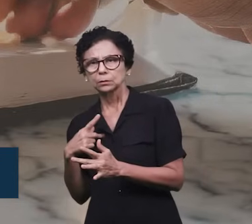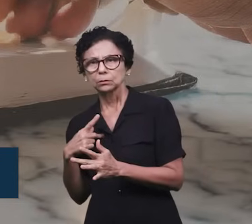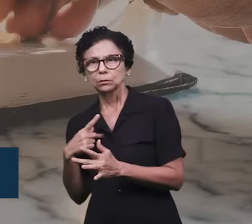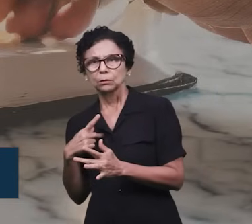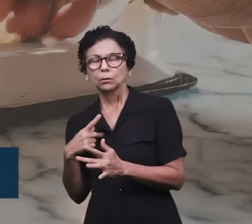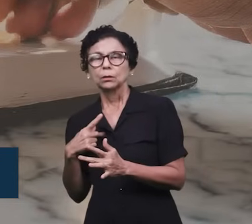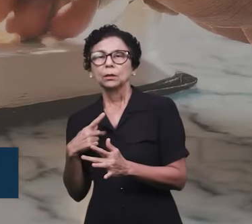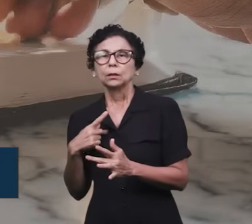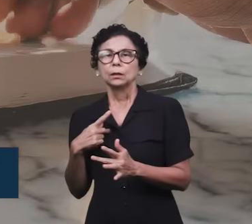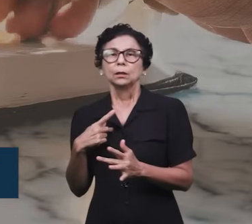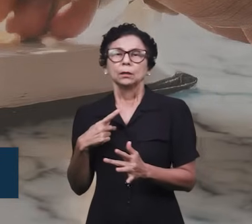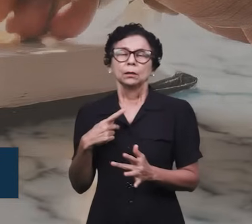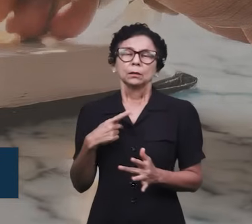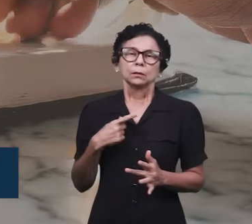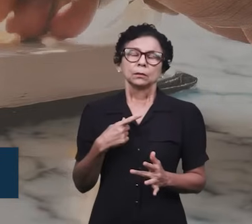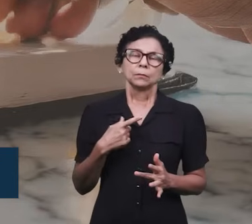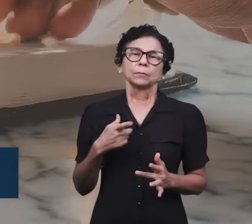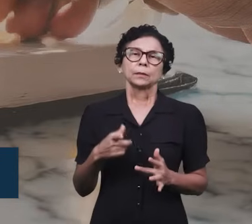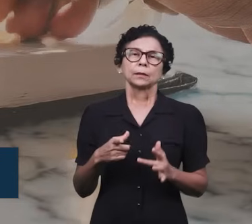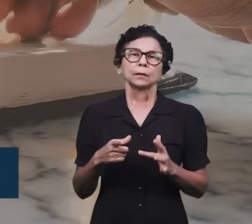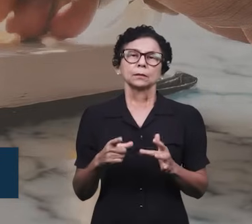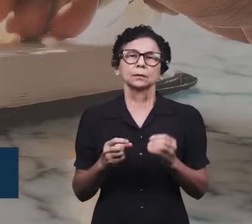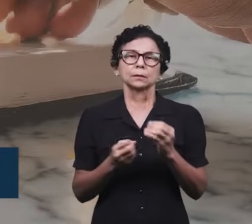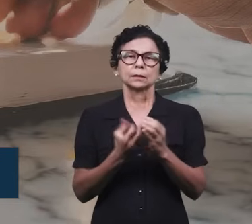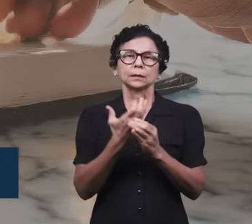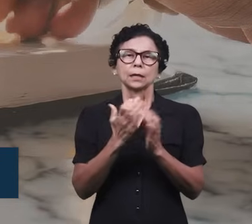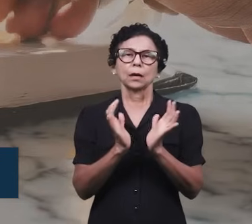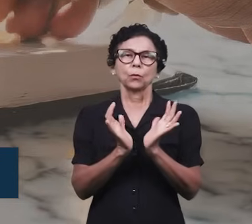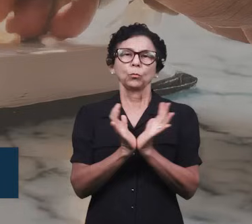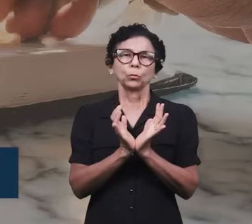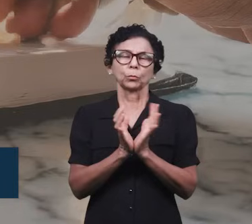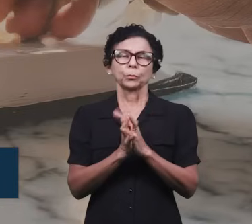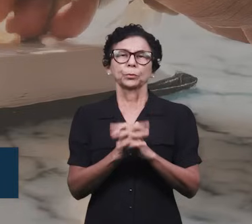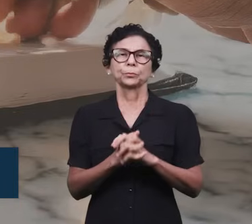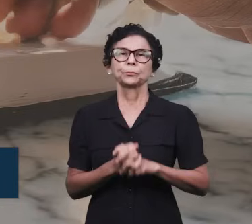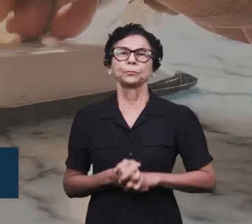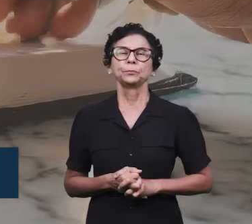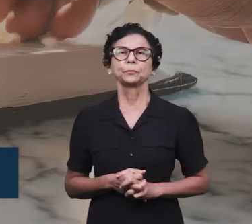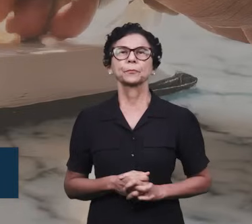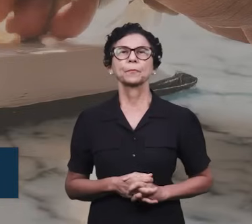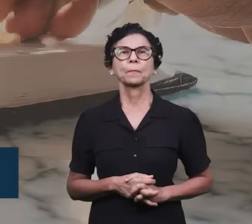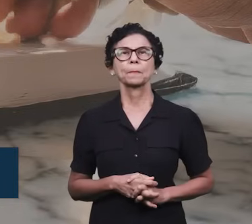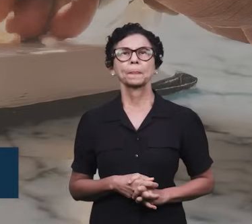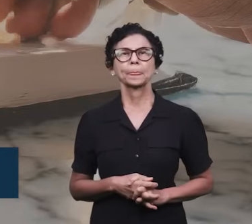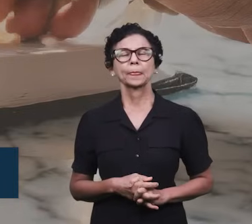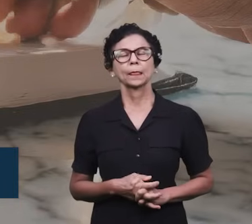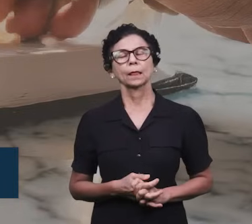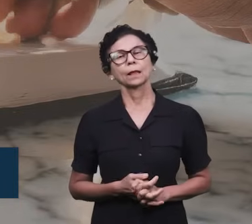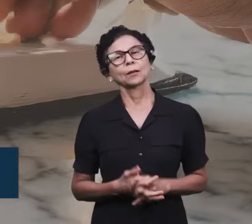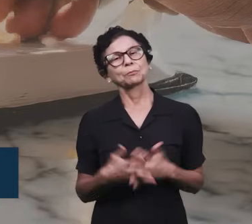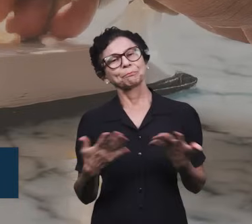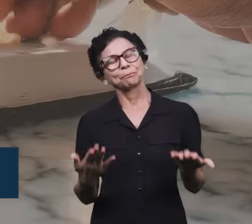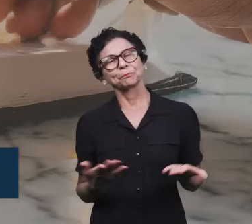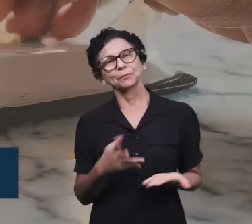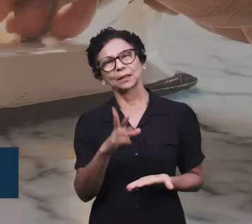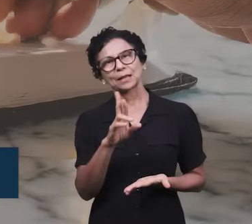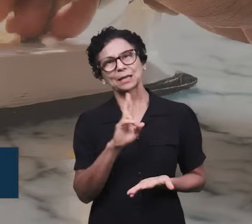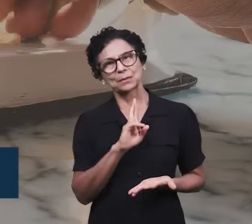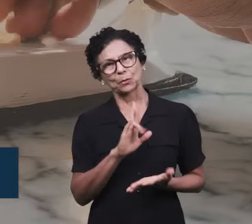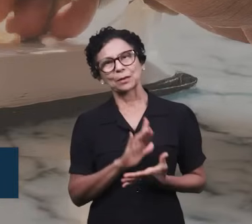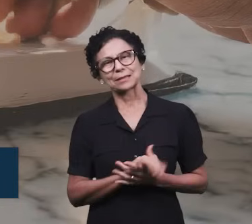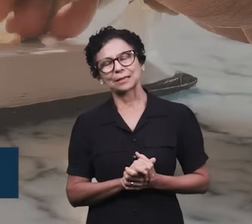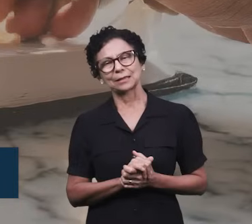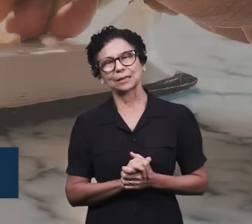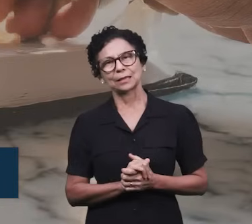formado. Então essa é, né, a resposta, né, de como é feita a divulgação. Pastor